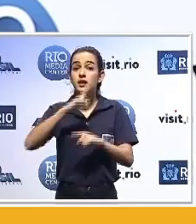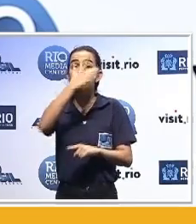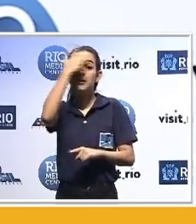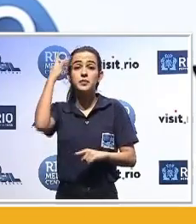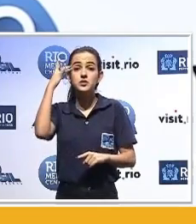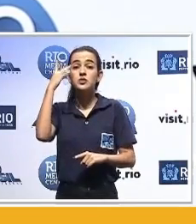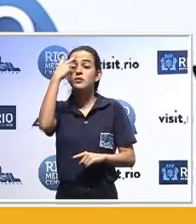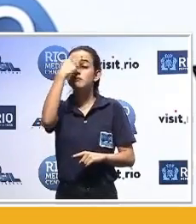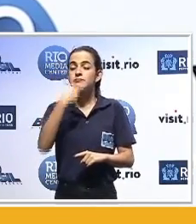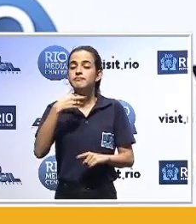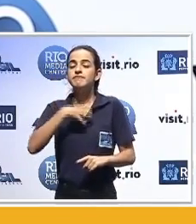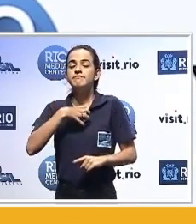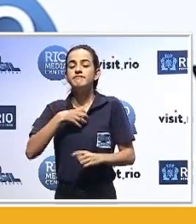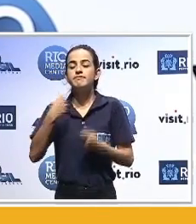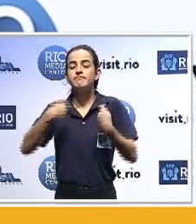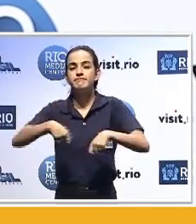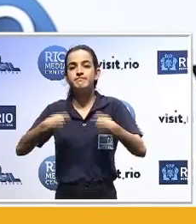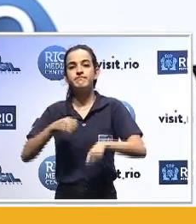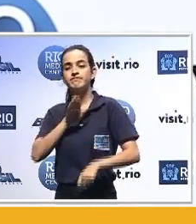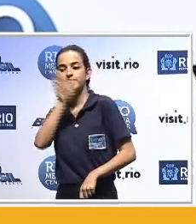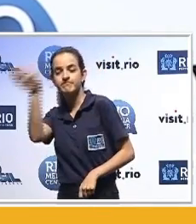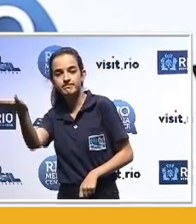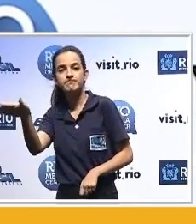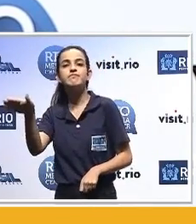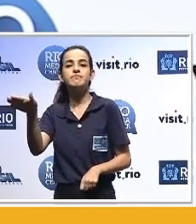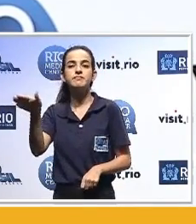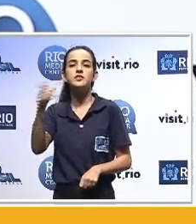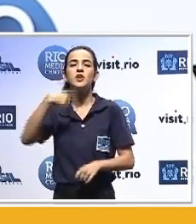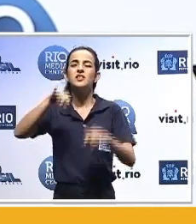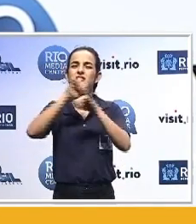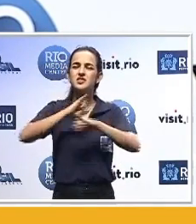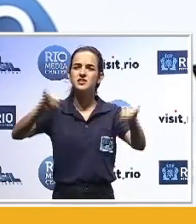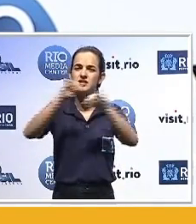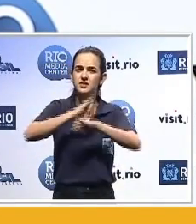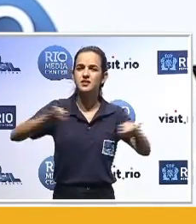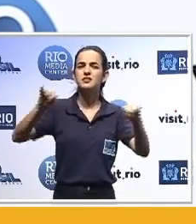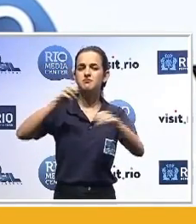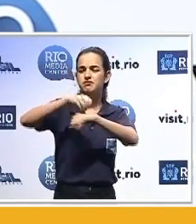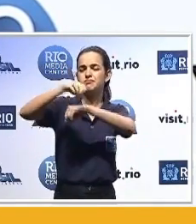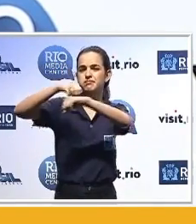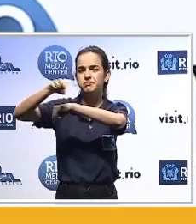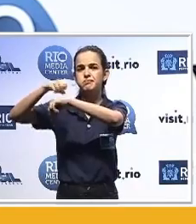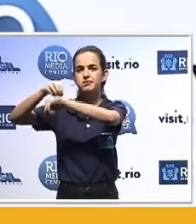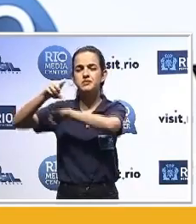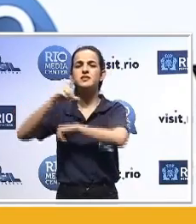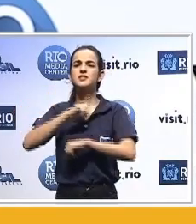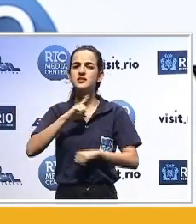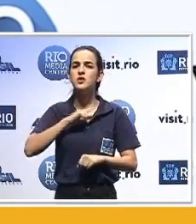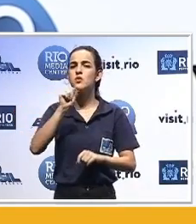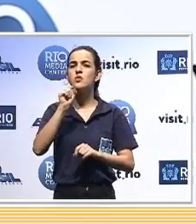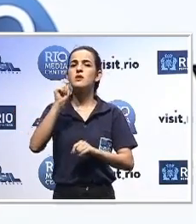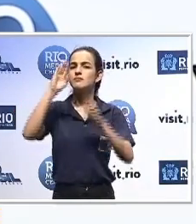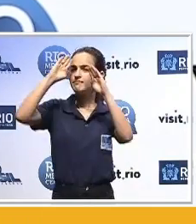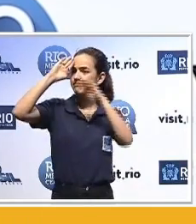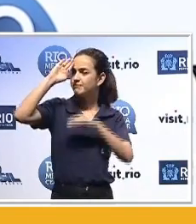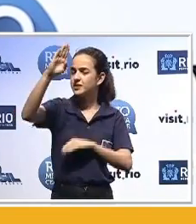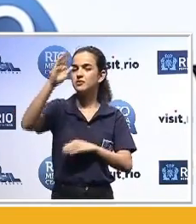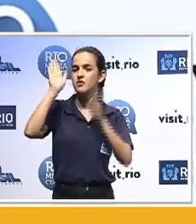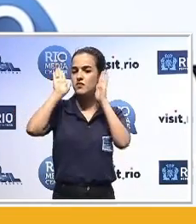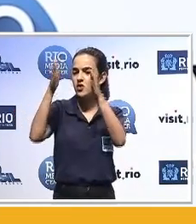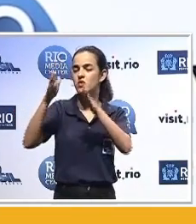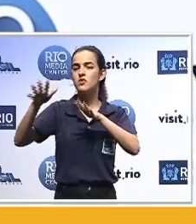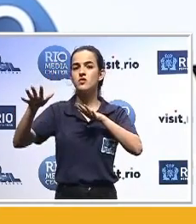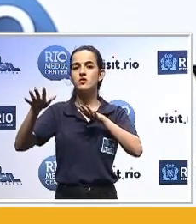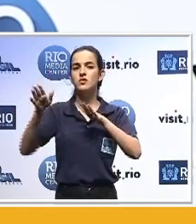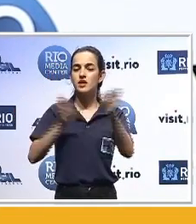esse desejo. Quando nós divulgamos os nossos materiais no portal Visit Brasil, nós demos ênfase na acessibilidade a Maceió, Fortaleza, Bonito,